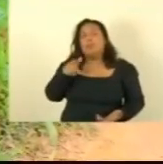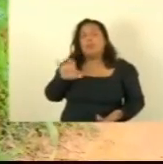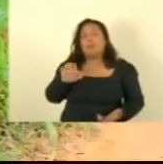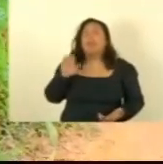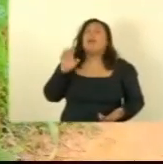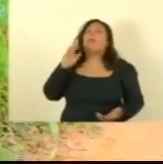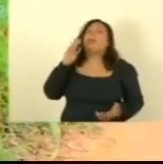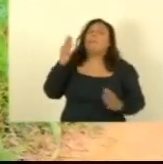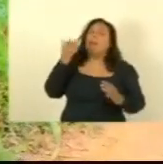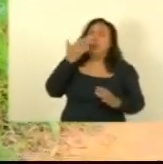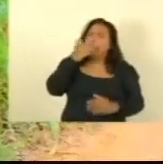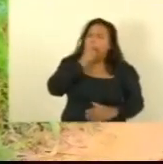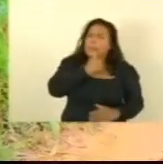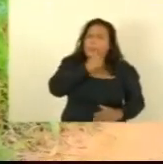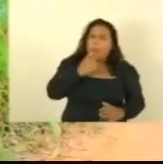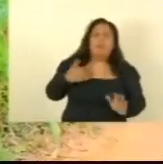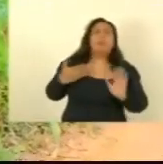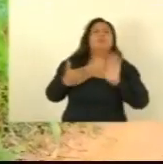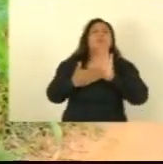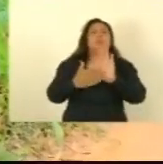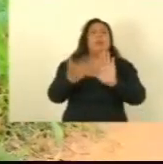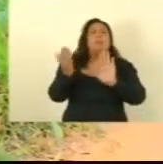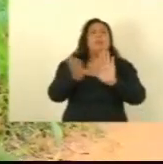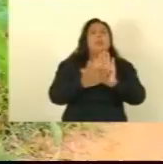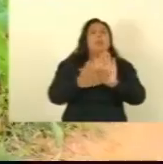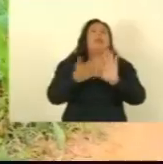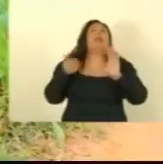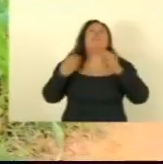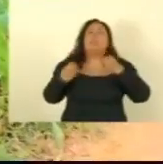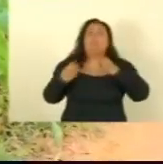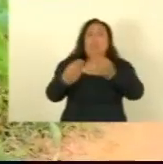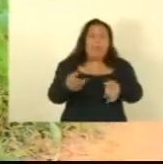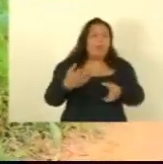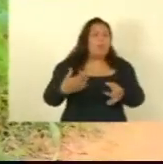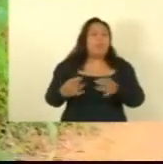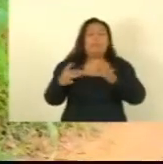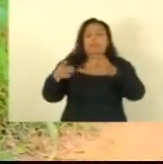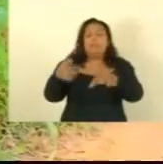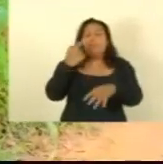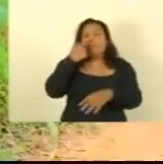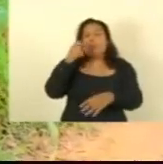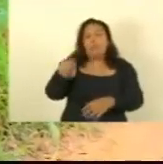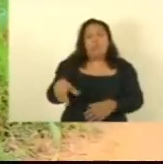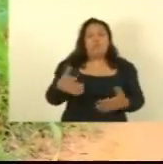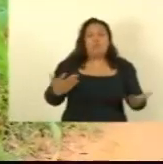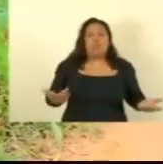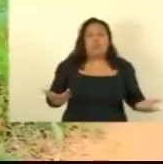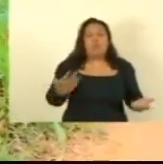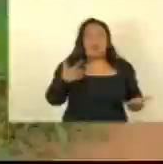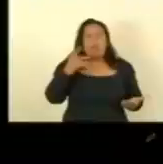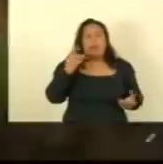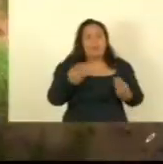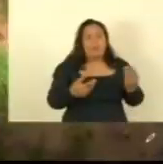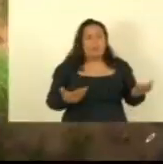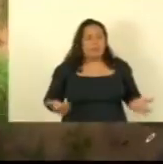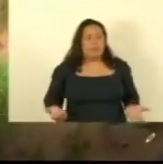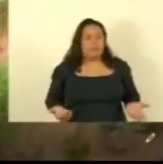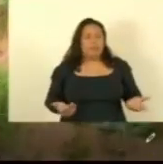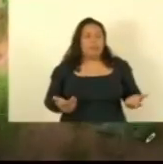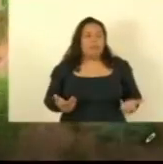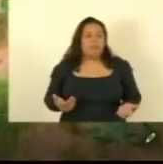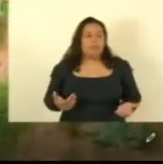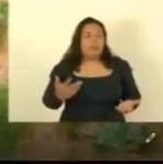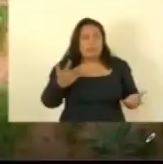mandou, está aqui, praticamente jogado no lixo aqui, você vê que está embaixo do mato aqui. Que absurdo aí, para calçar todos